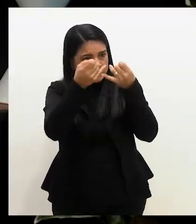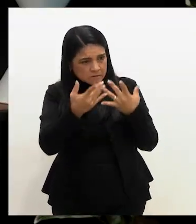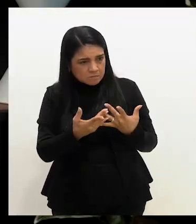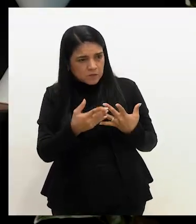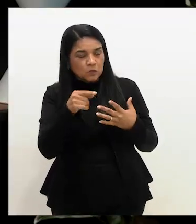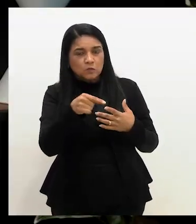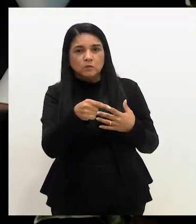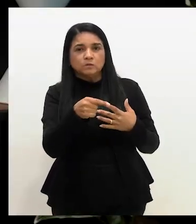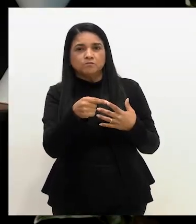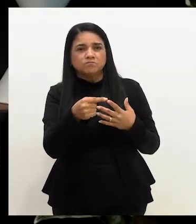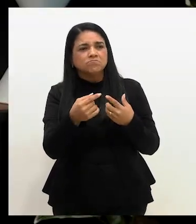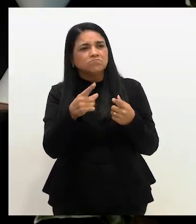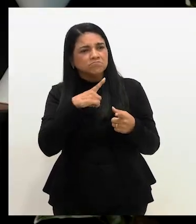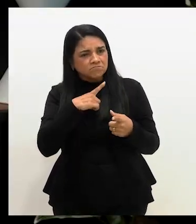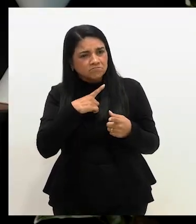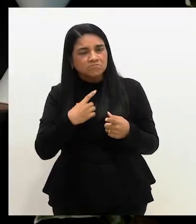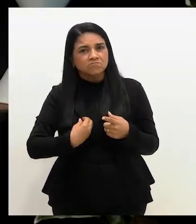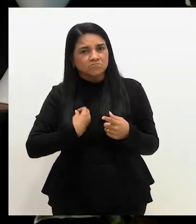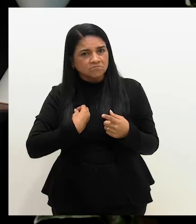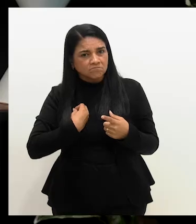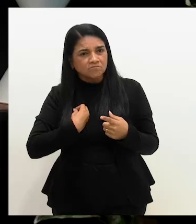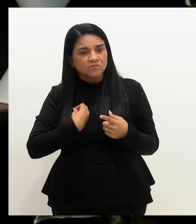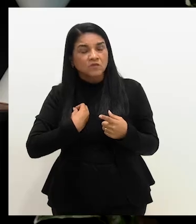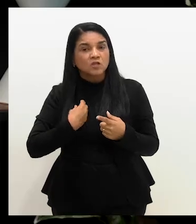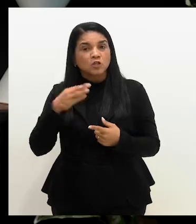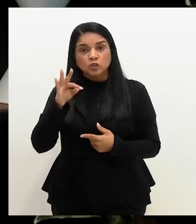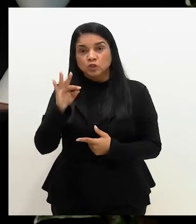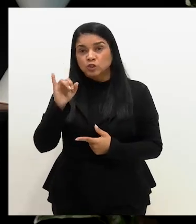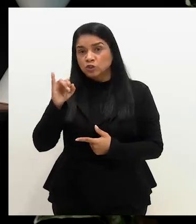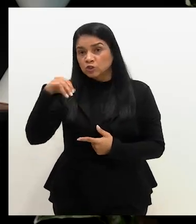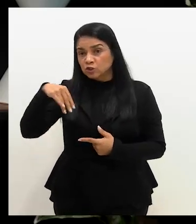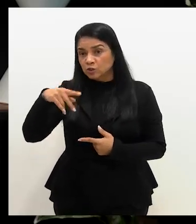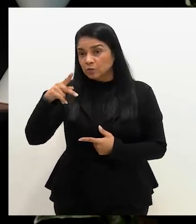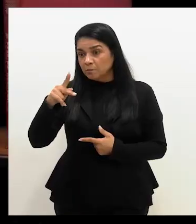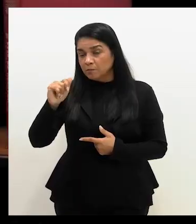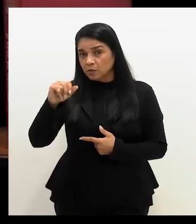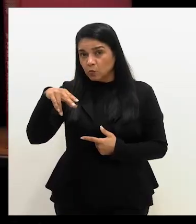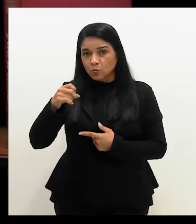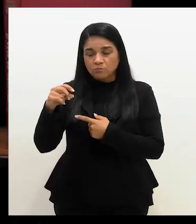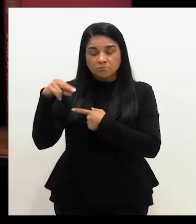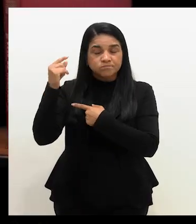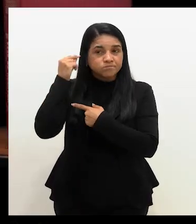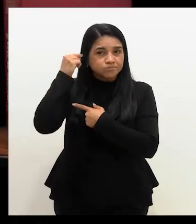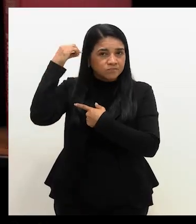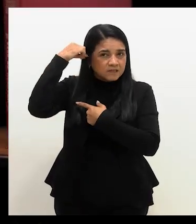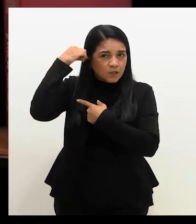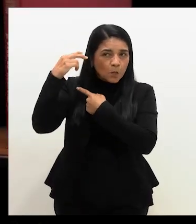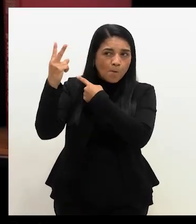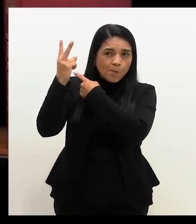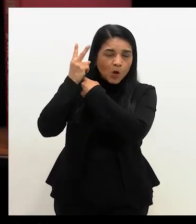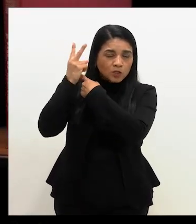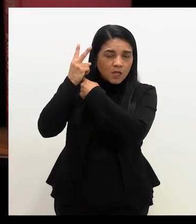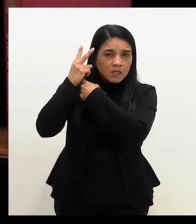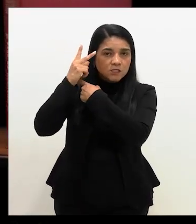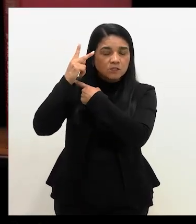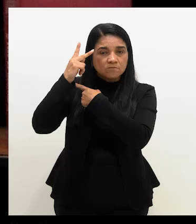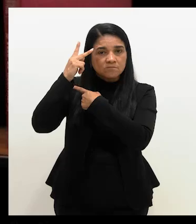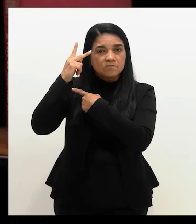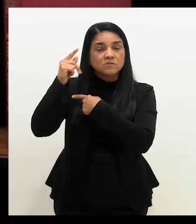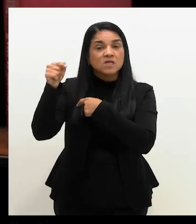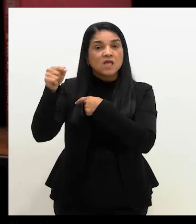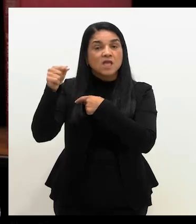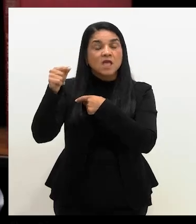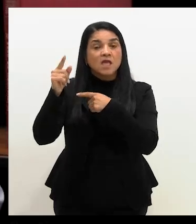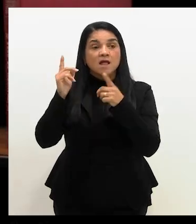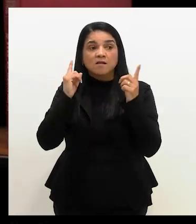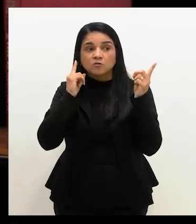a que você se referiu. Quer dizer, existe o próprio tímpano, sim, ele se autoprotege. Ele se autoprotege, isso mesmo.